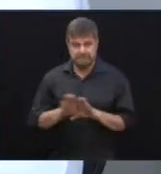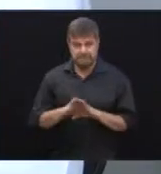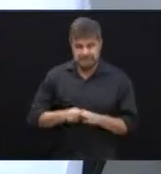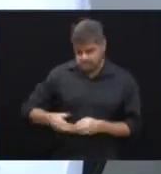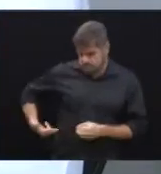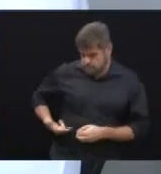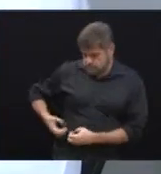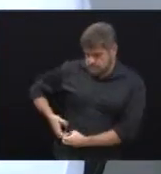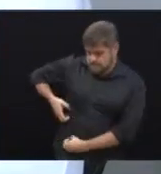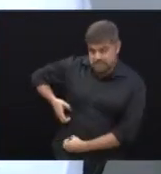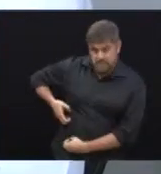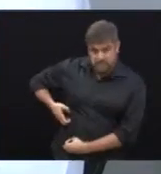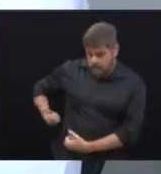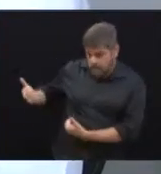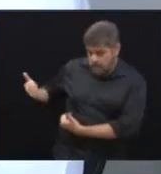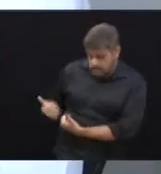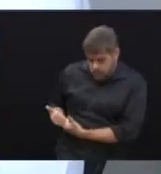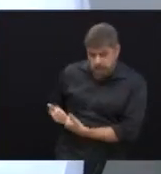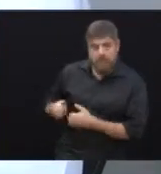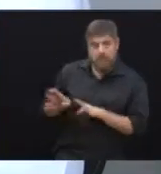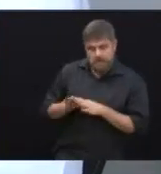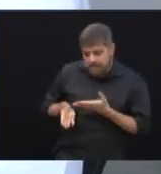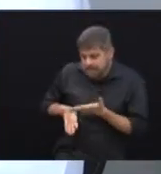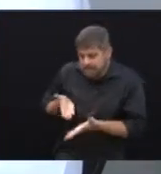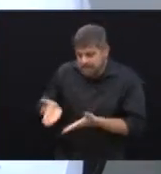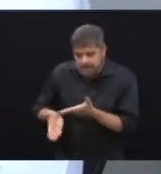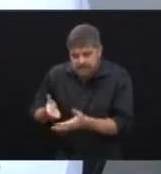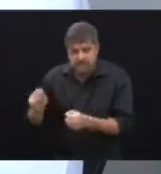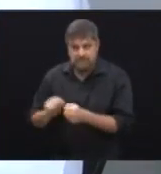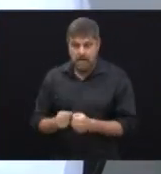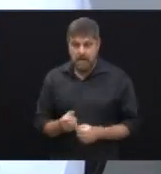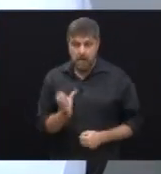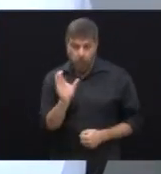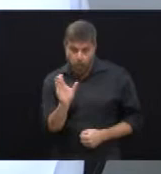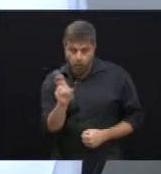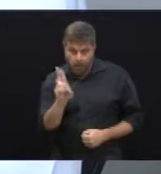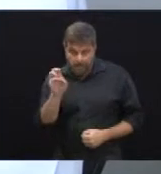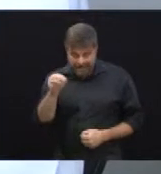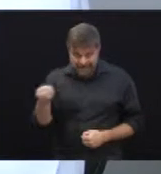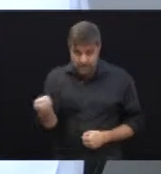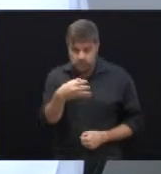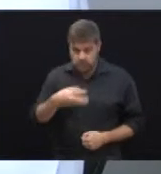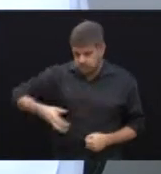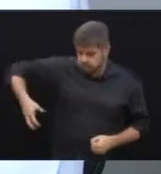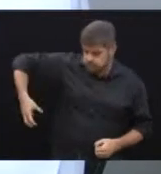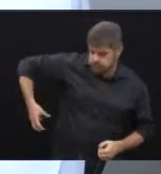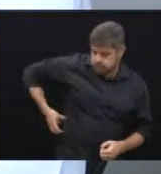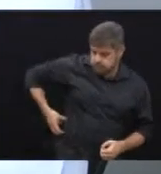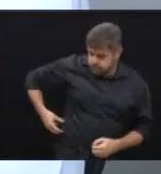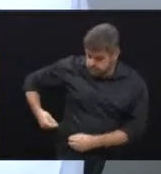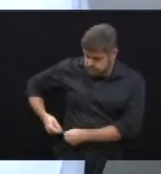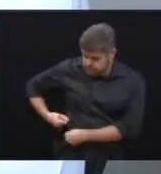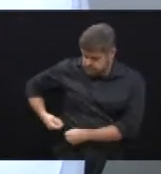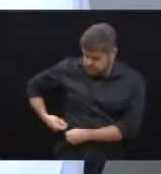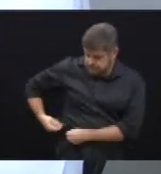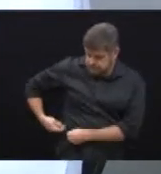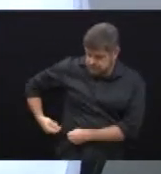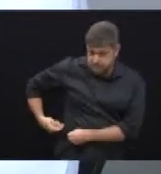O transplante também é uma modalidade de tratamento, porque você repõe um órgão que parou de